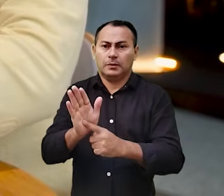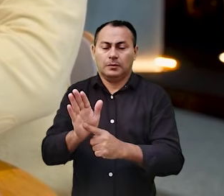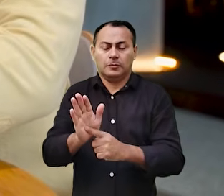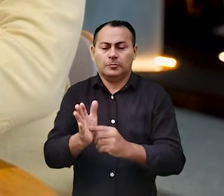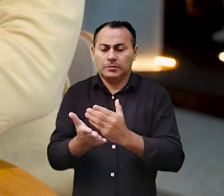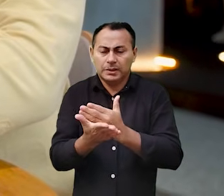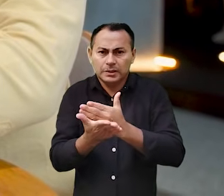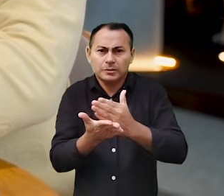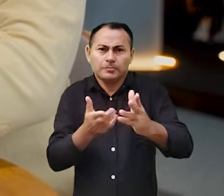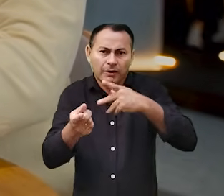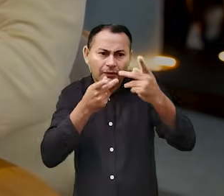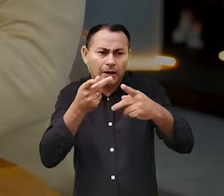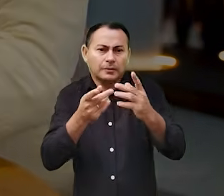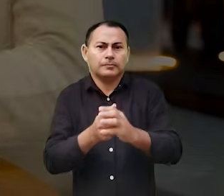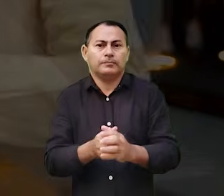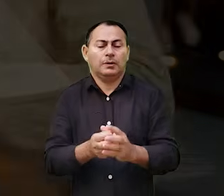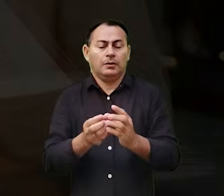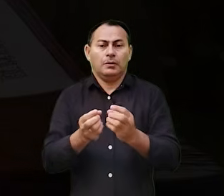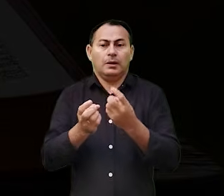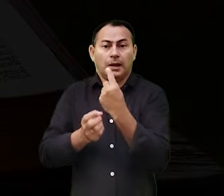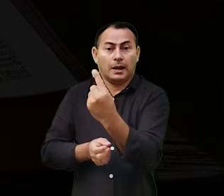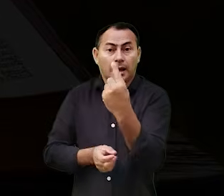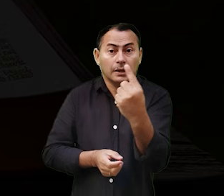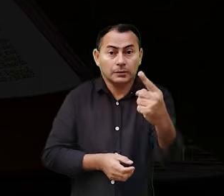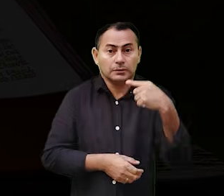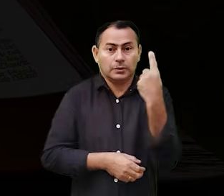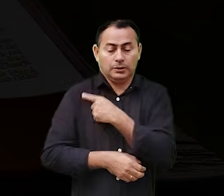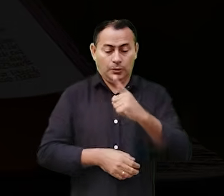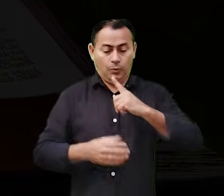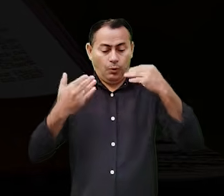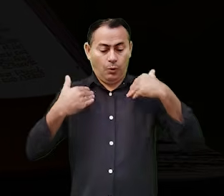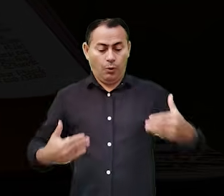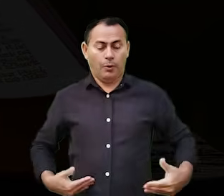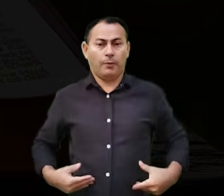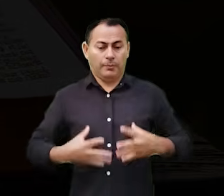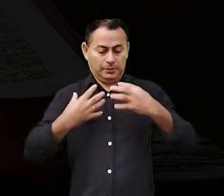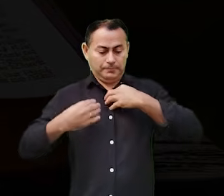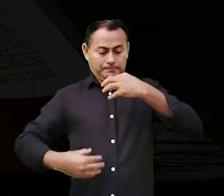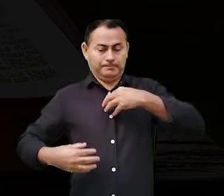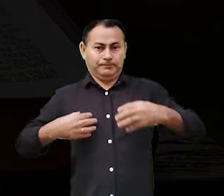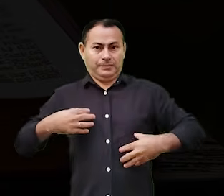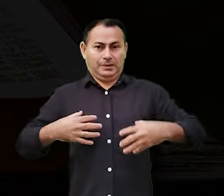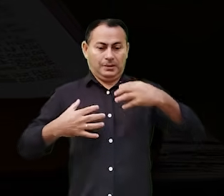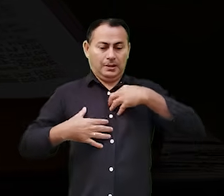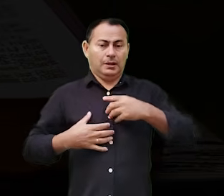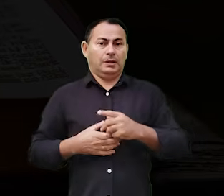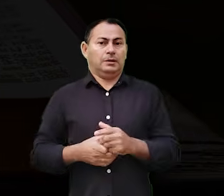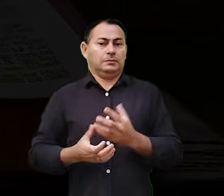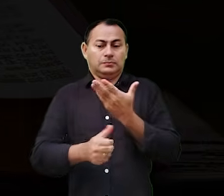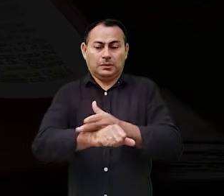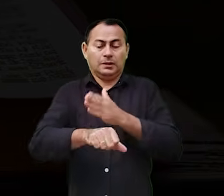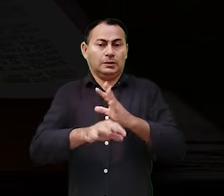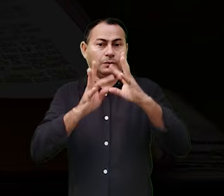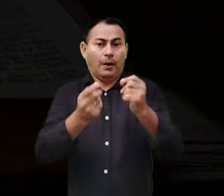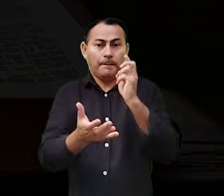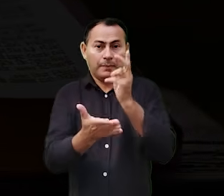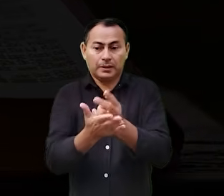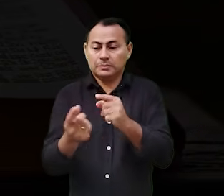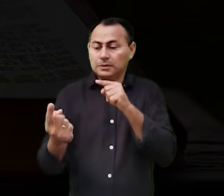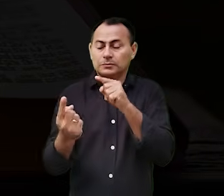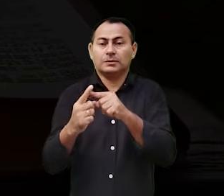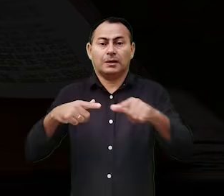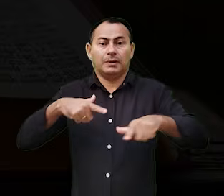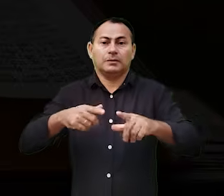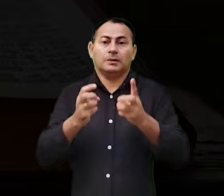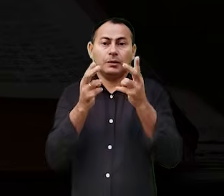um princípio e diz assim: como cada um de nós tem um corpo com muitos membros e esses membros não exercem todos a